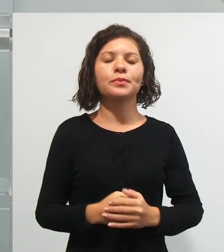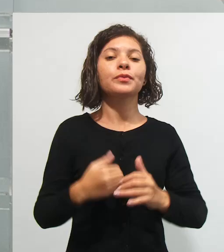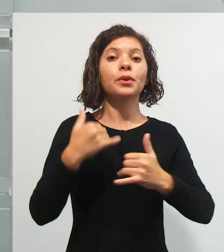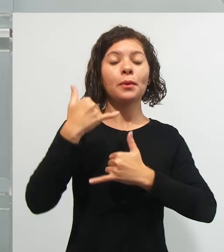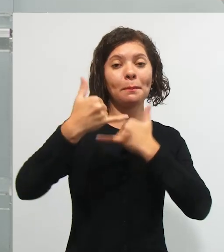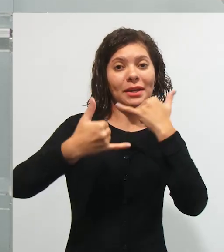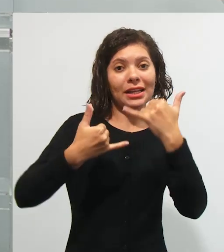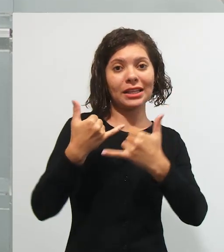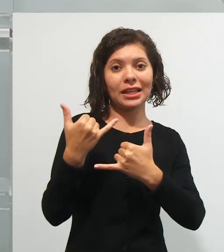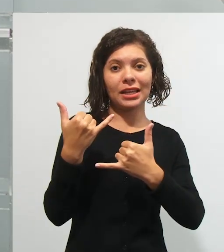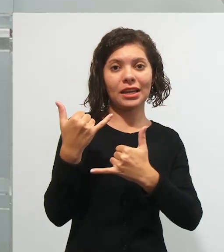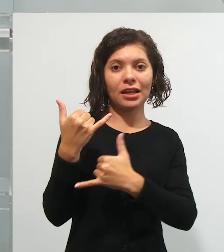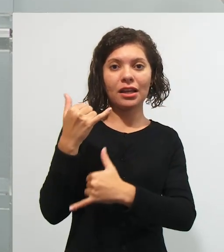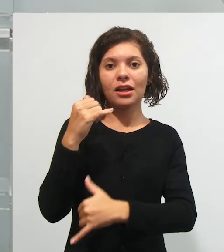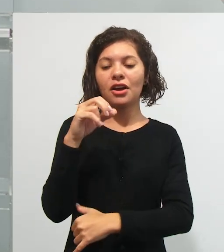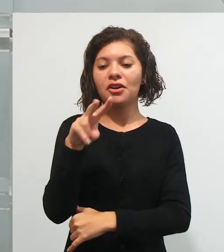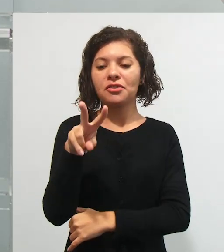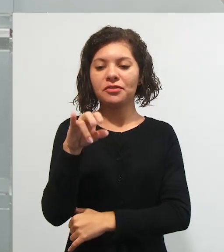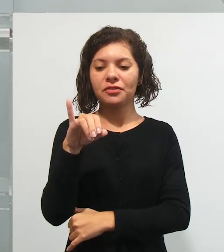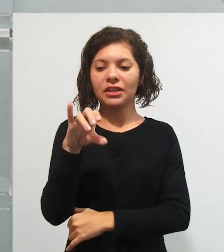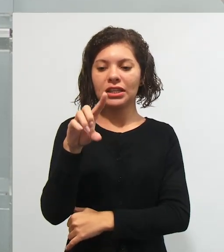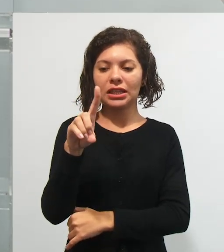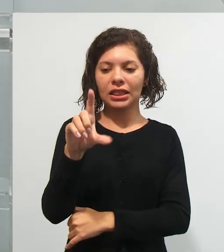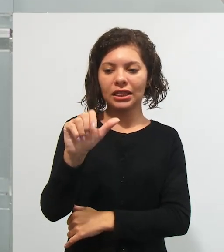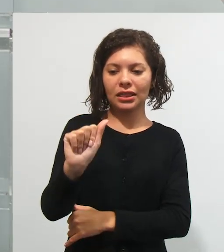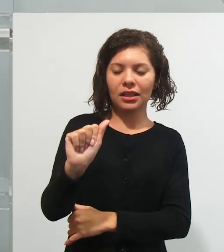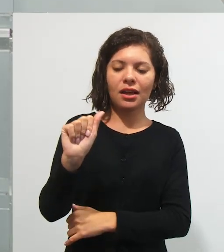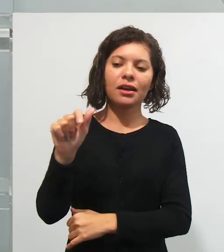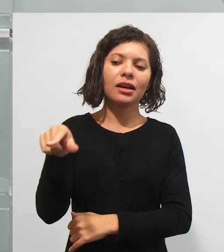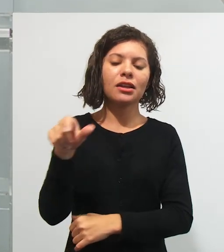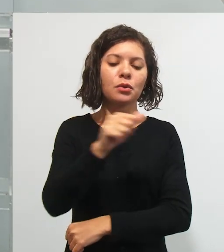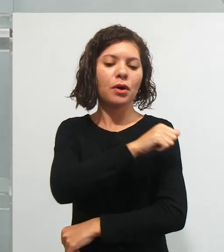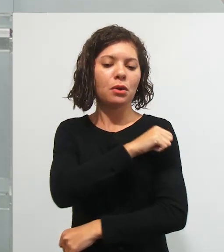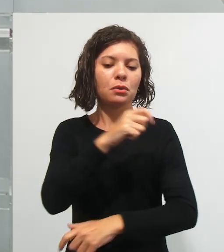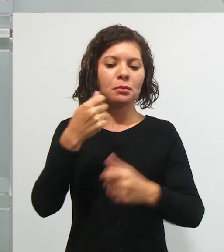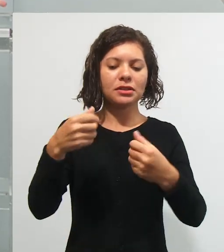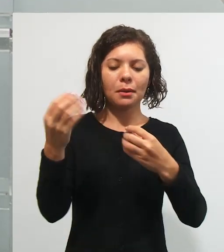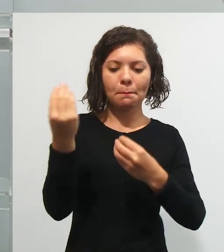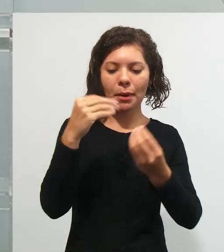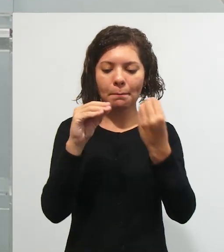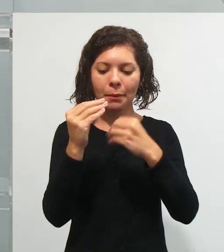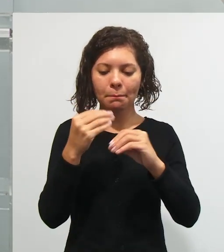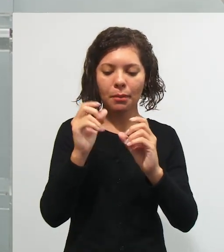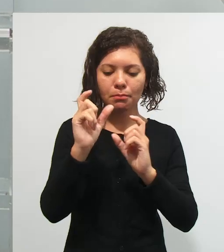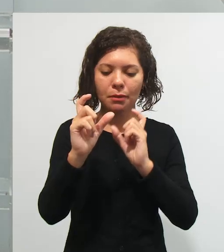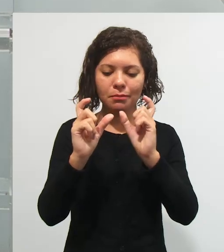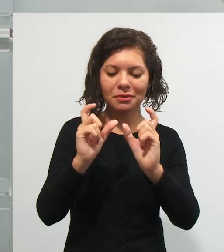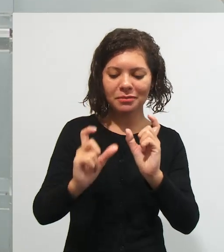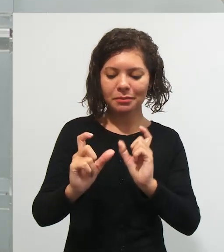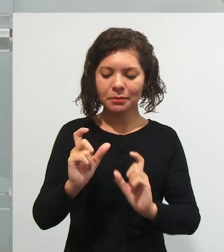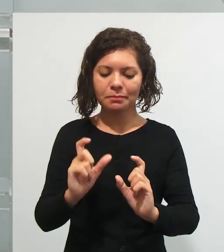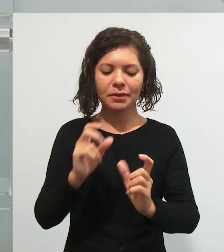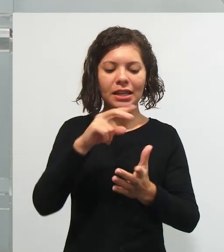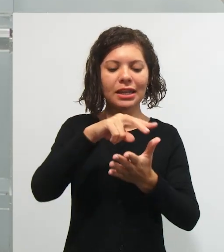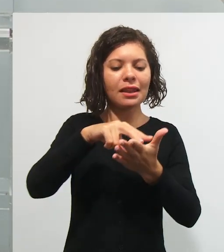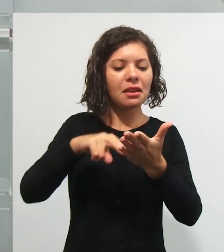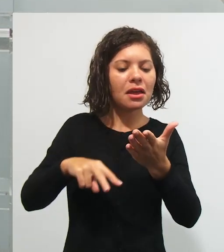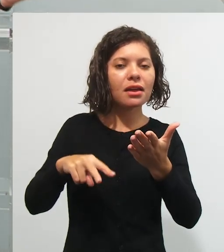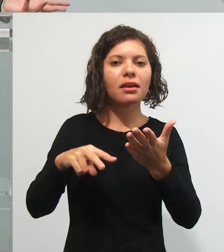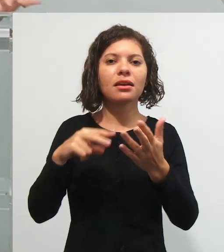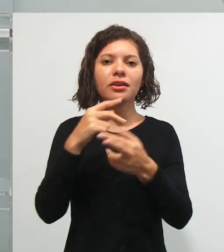ele vai na trilha, ele tem que ir montando palavras ou fazendo leituras, lendo diferentes livros para